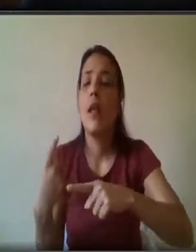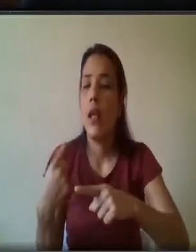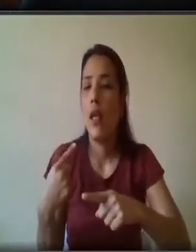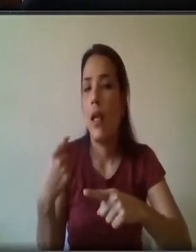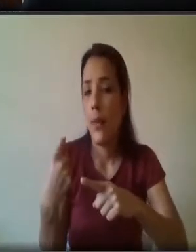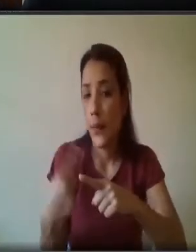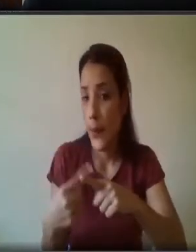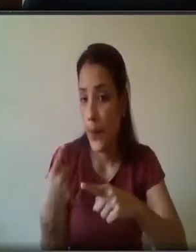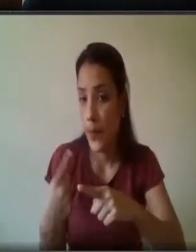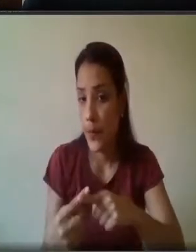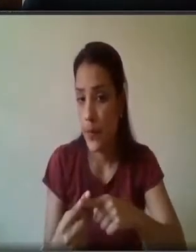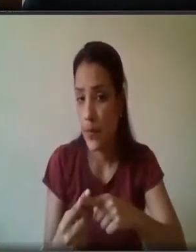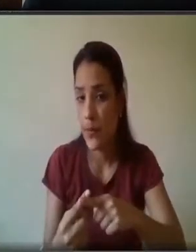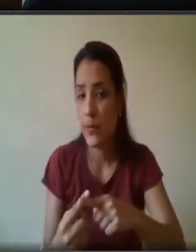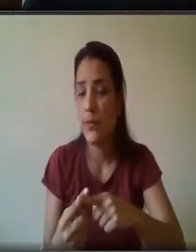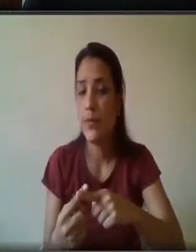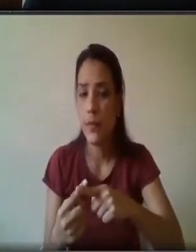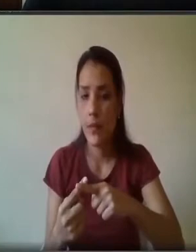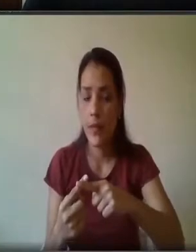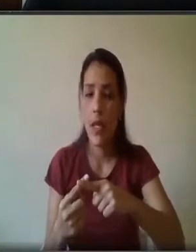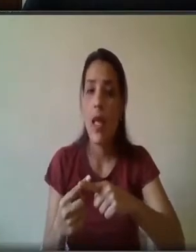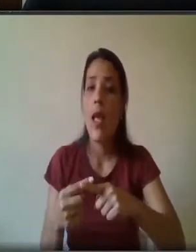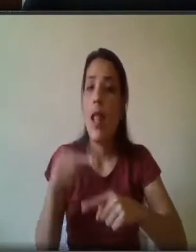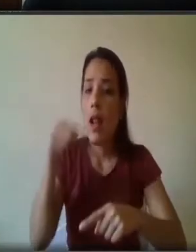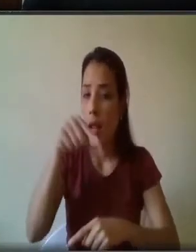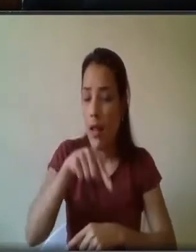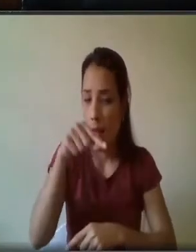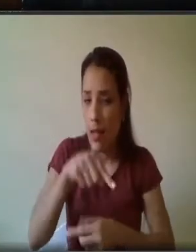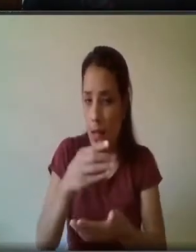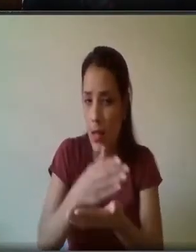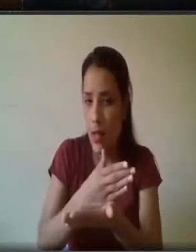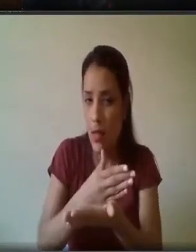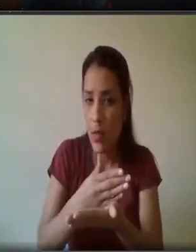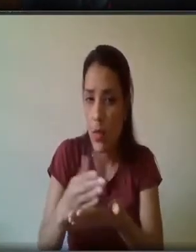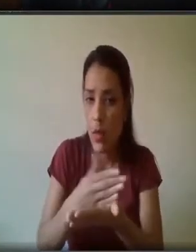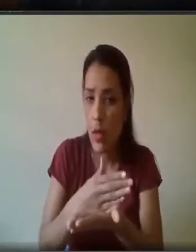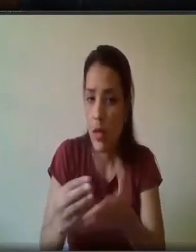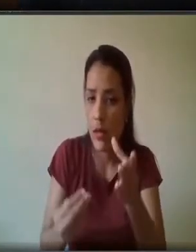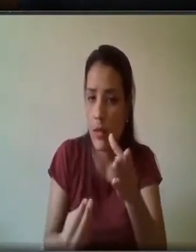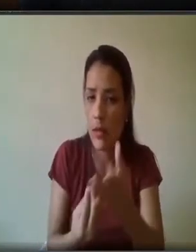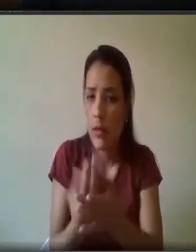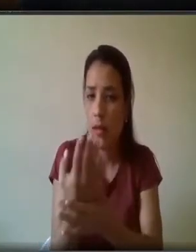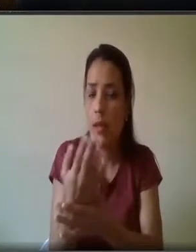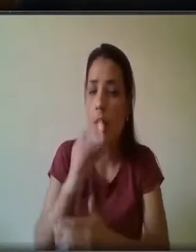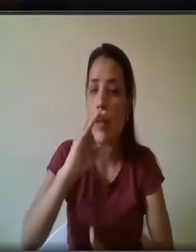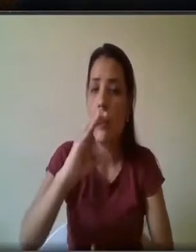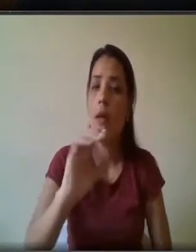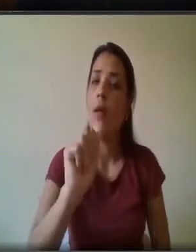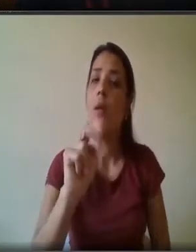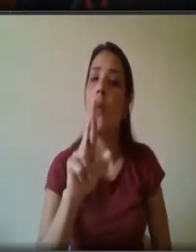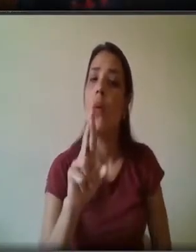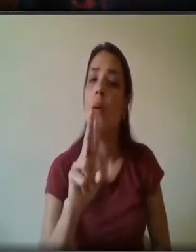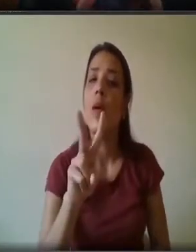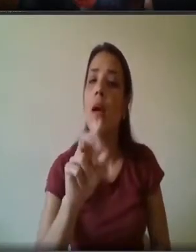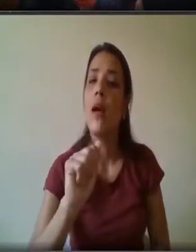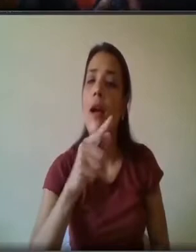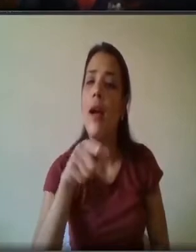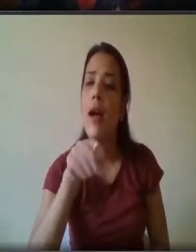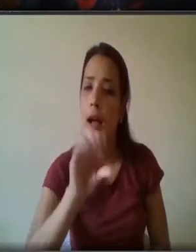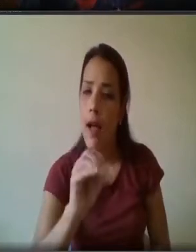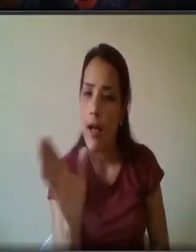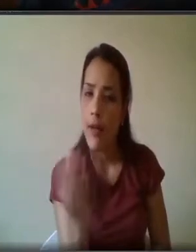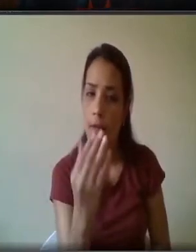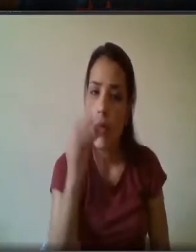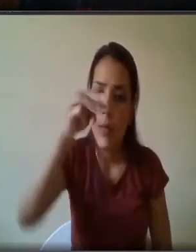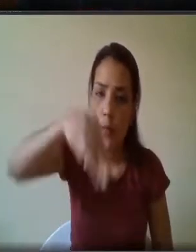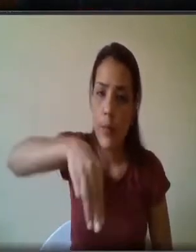as jazidas de carvão mineral, formação de carvão mineral. Então, onde é que você encontra carvão mineral? Você encontra